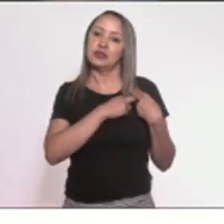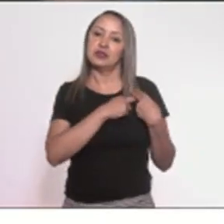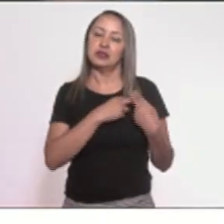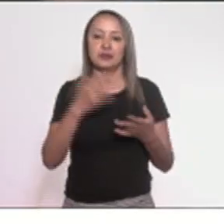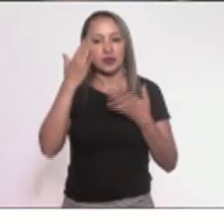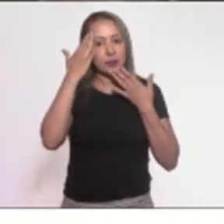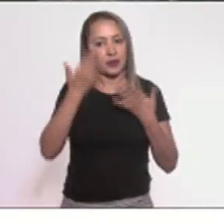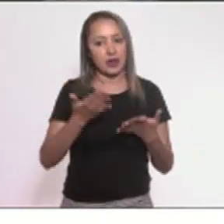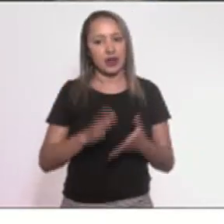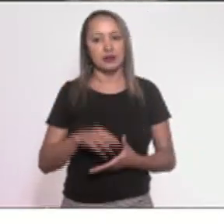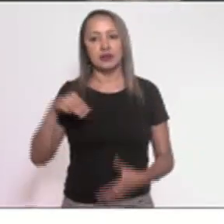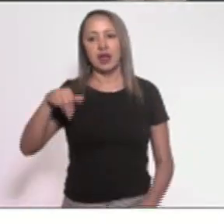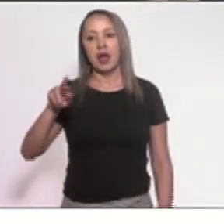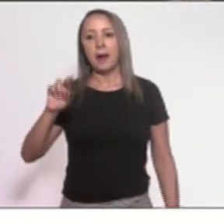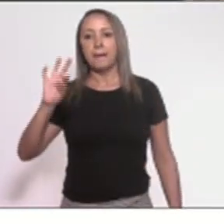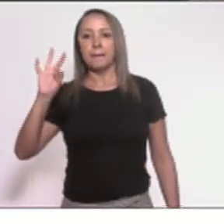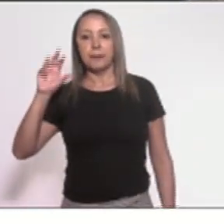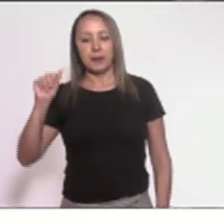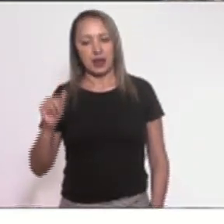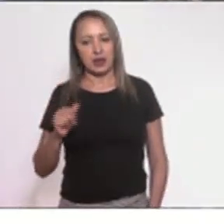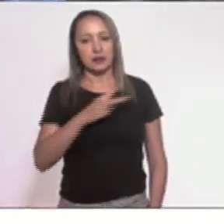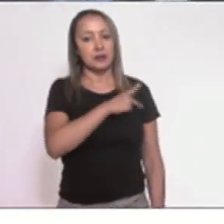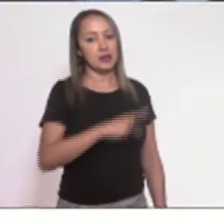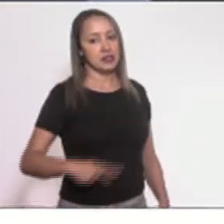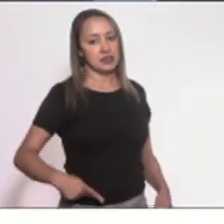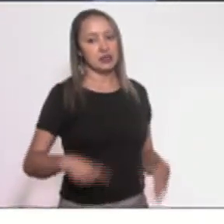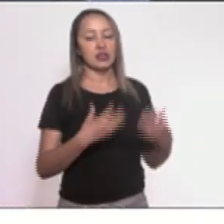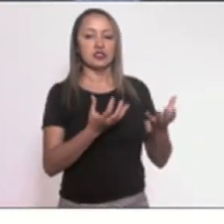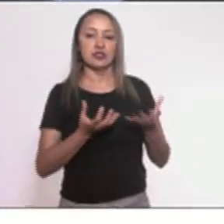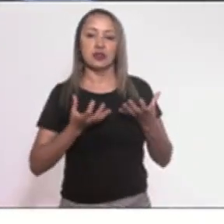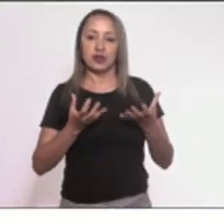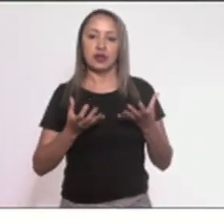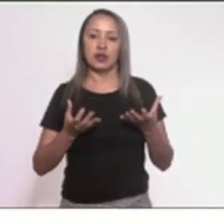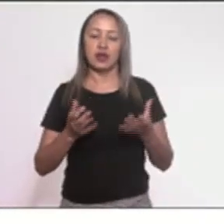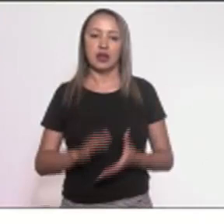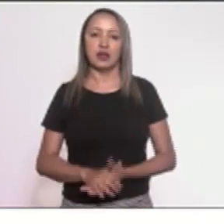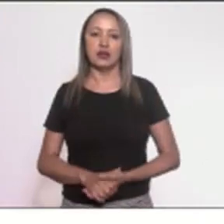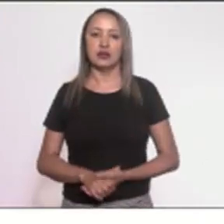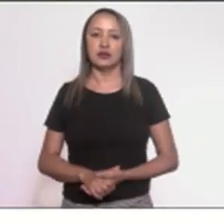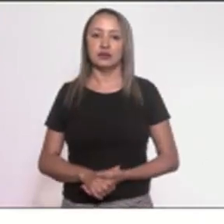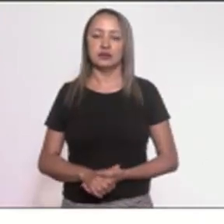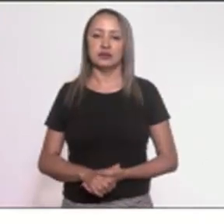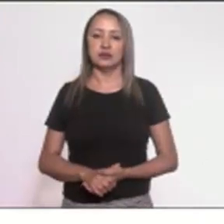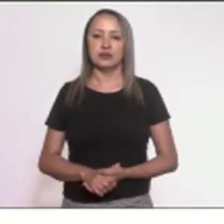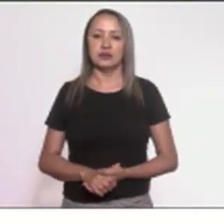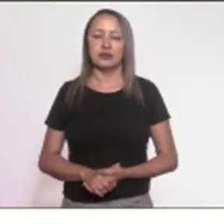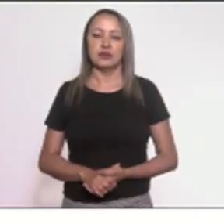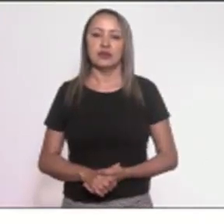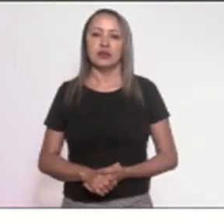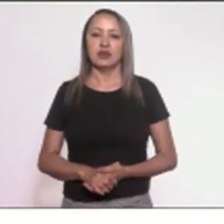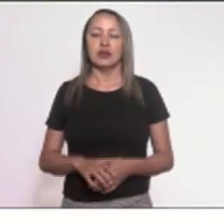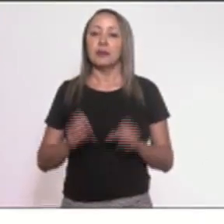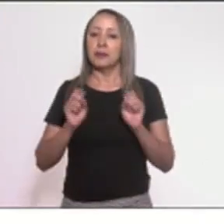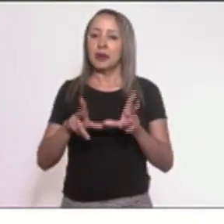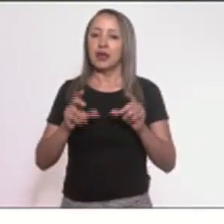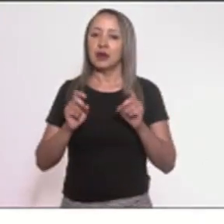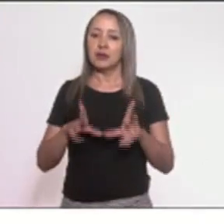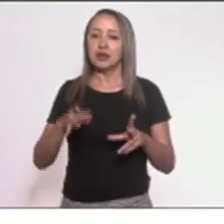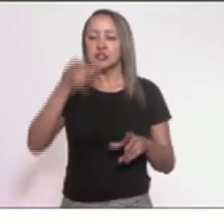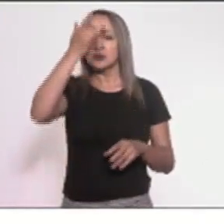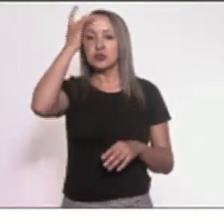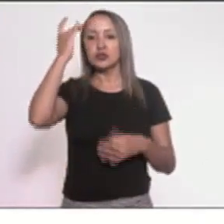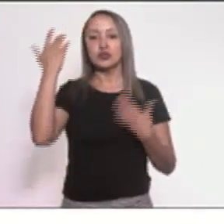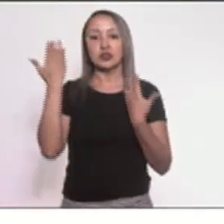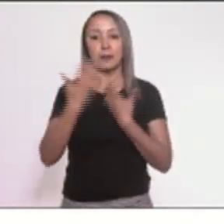Deputada Marta Rocha. Presidente, em primeiro lugar, eu quero saudar aqui os aprovados no último concurso de